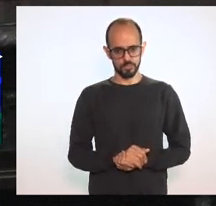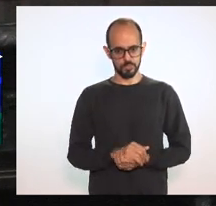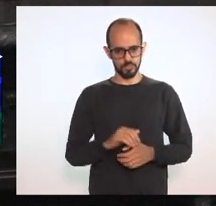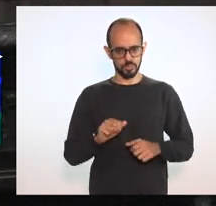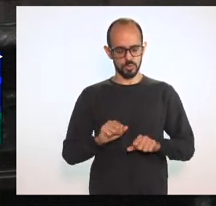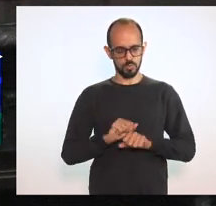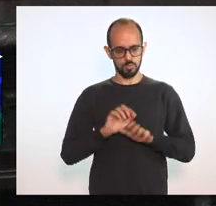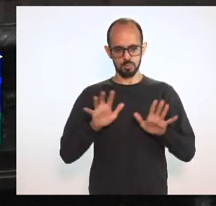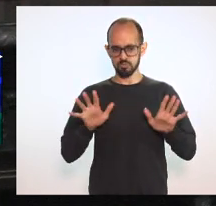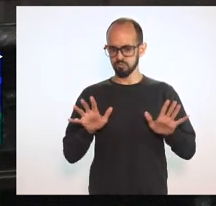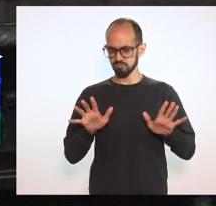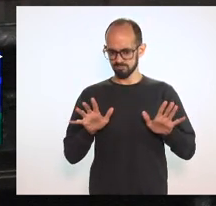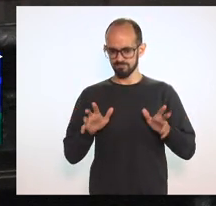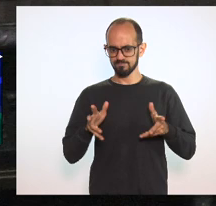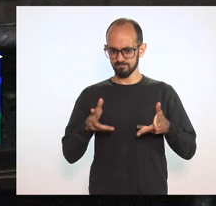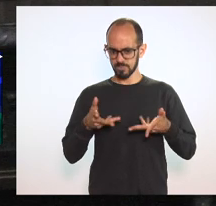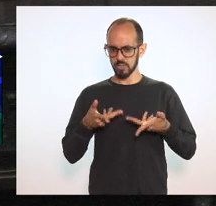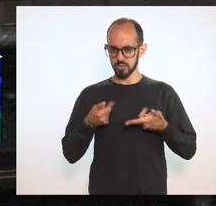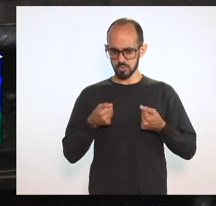parlamentar